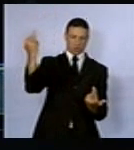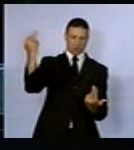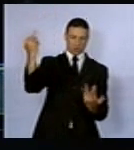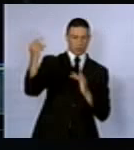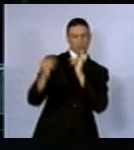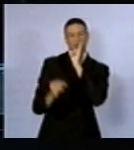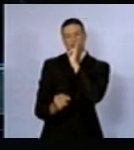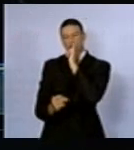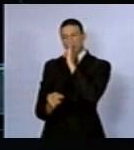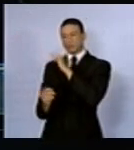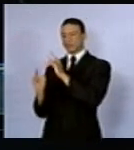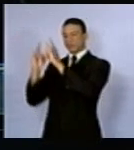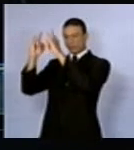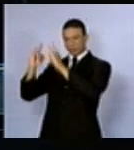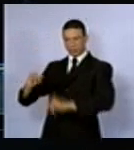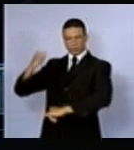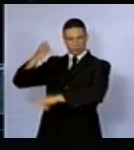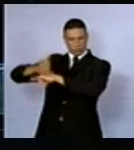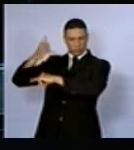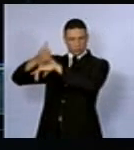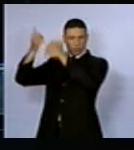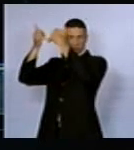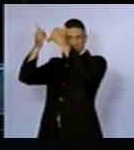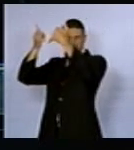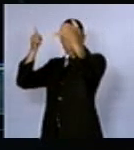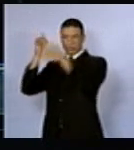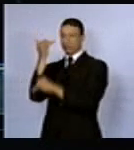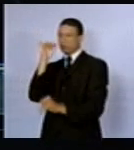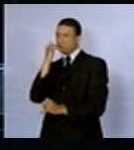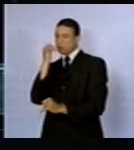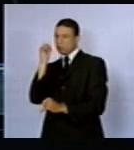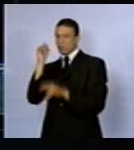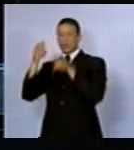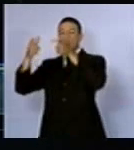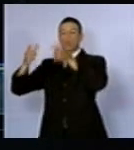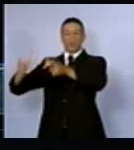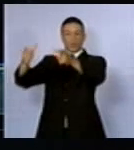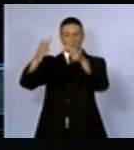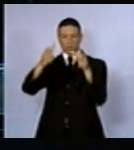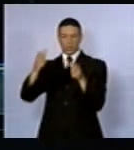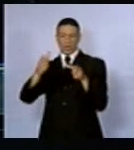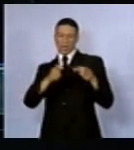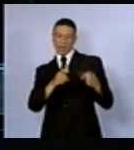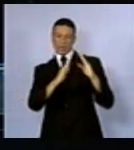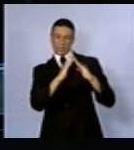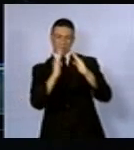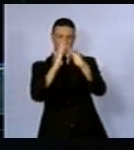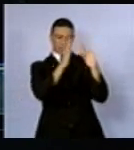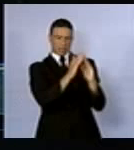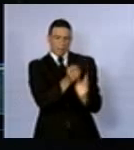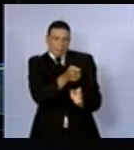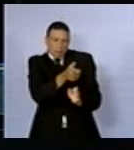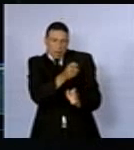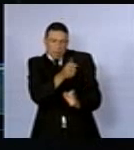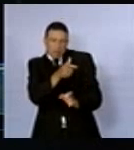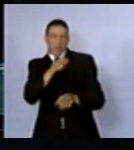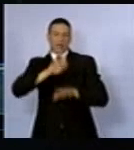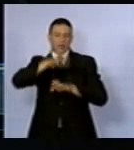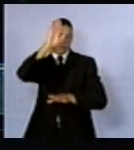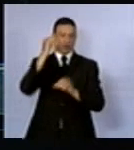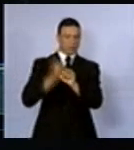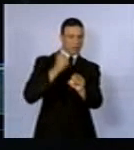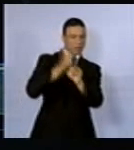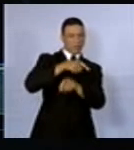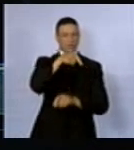de transmissão, fazermos com que elas passem por áreas que causem o menor impacto possível. Então, por